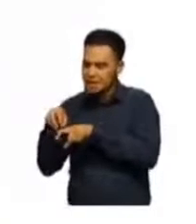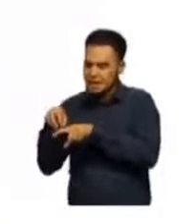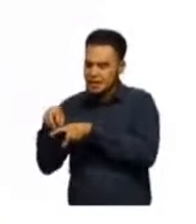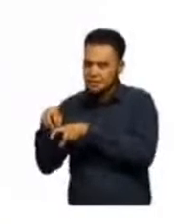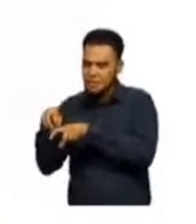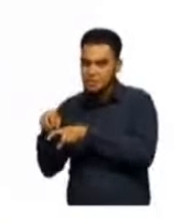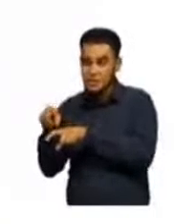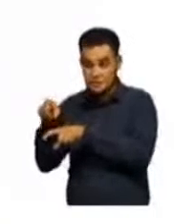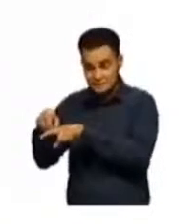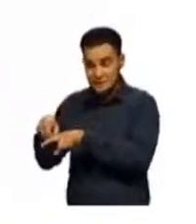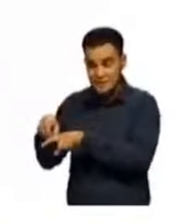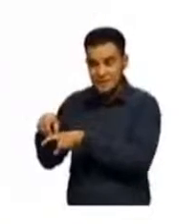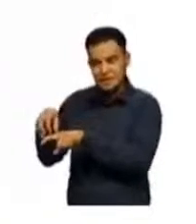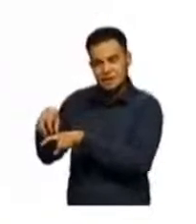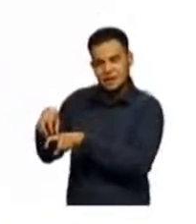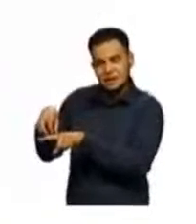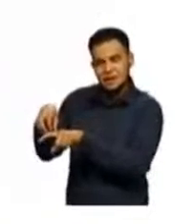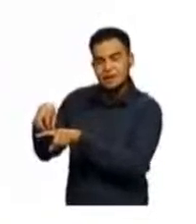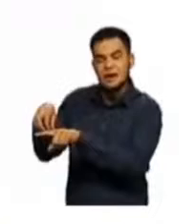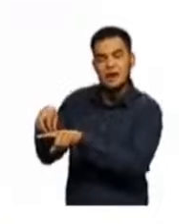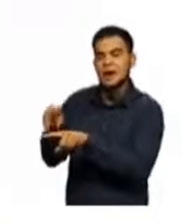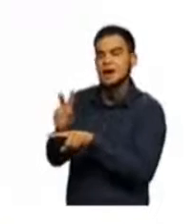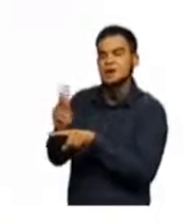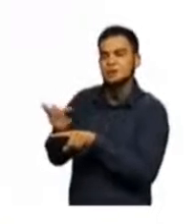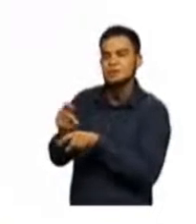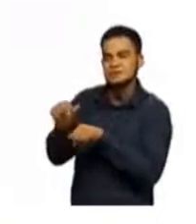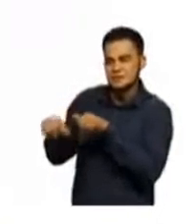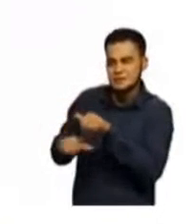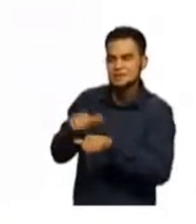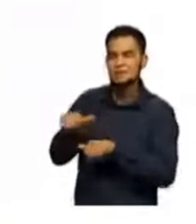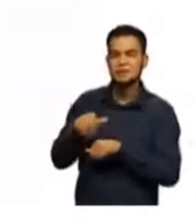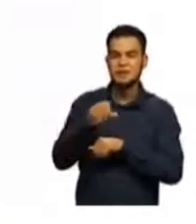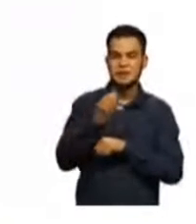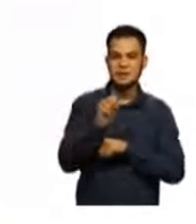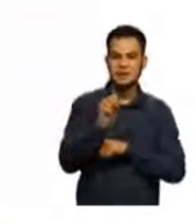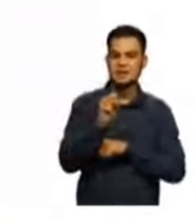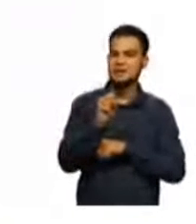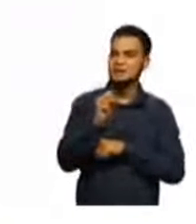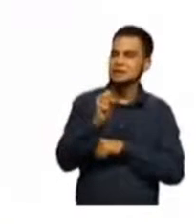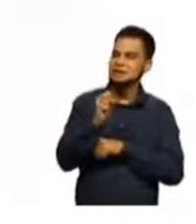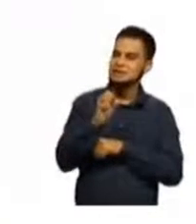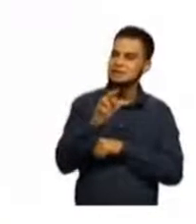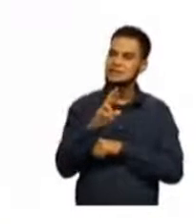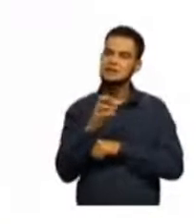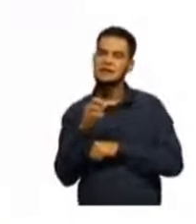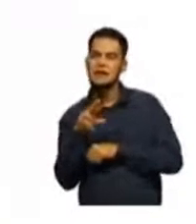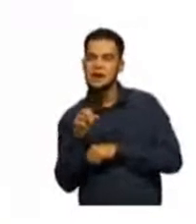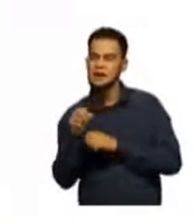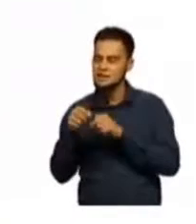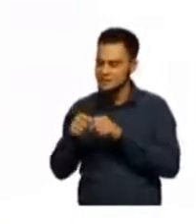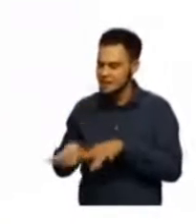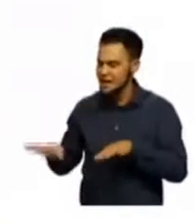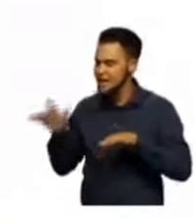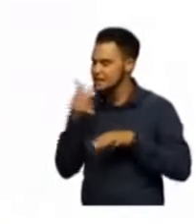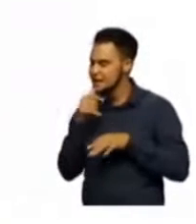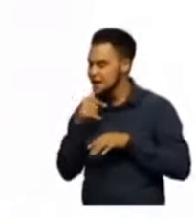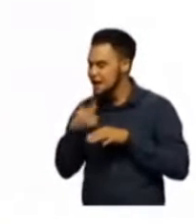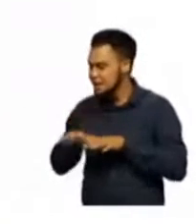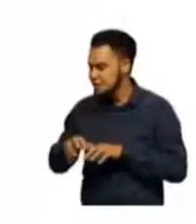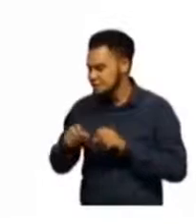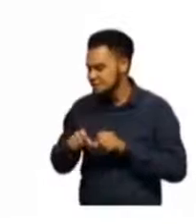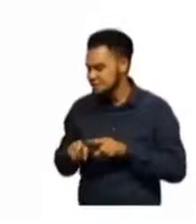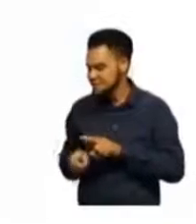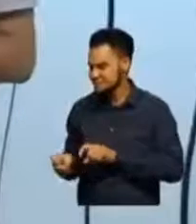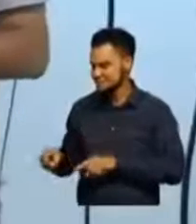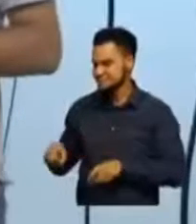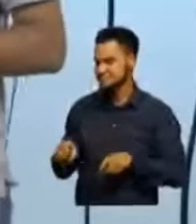caramujo, ele vai se transformar, então, em cercária. Saiu na cercária, na água. Essa cercária, que é essa larvinha que